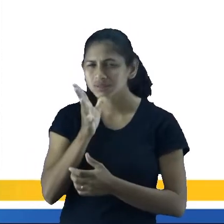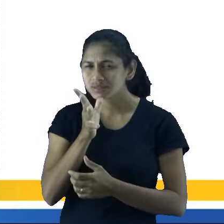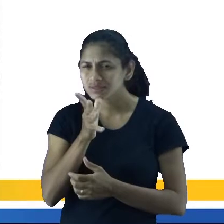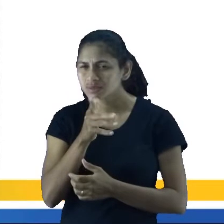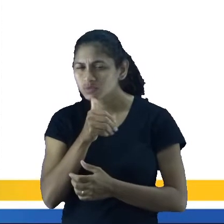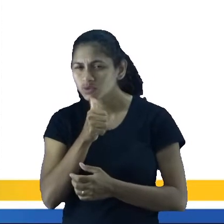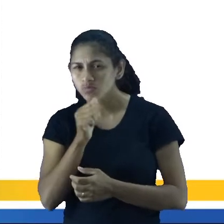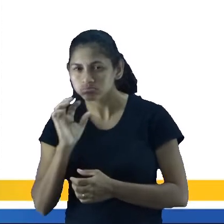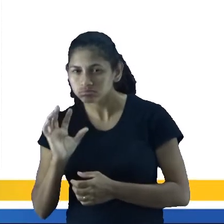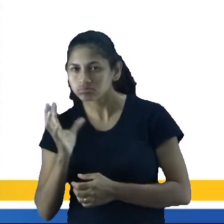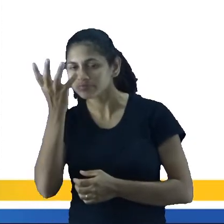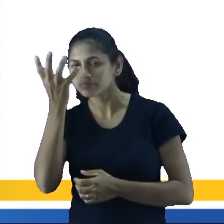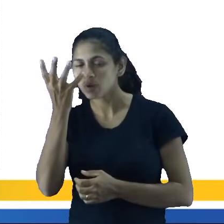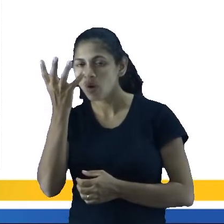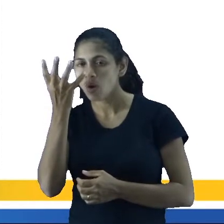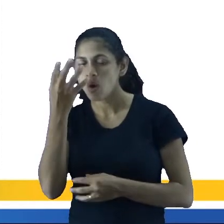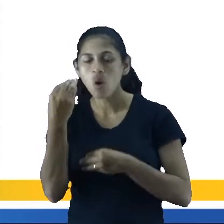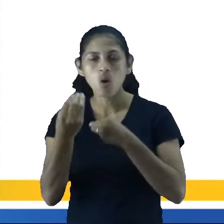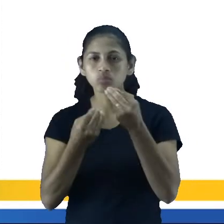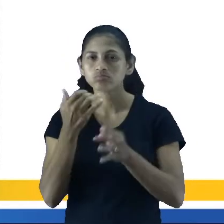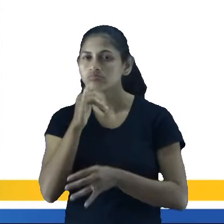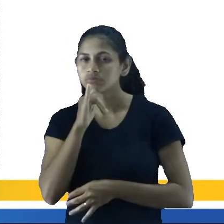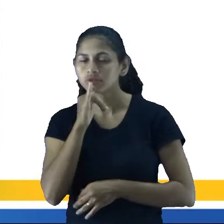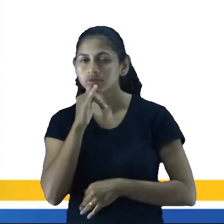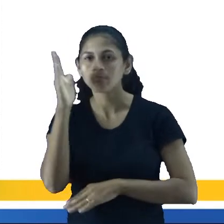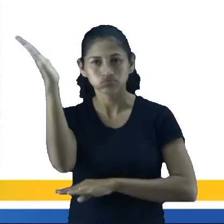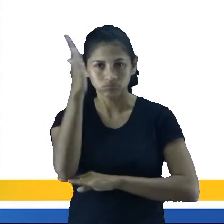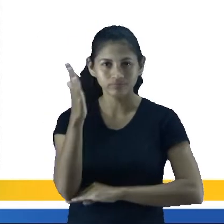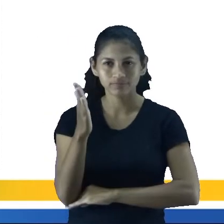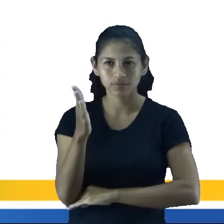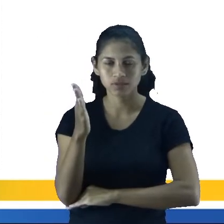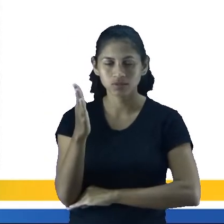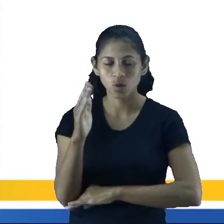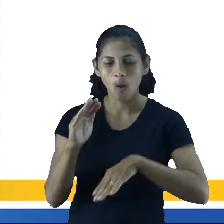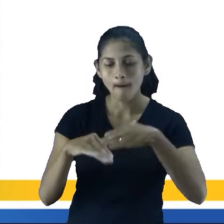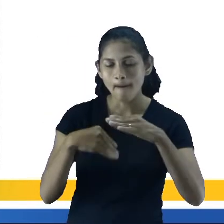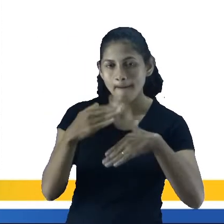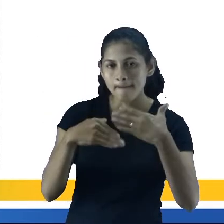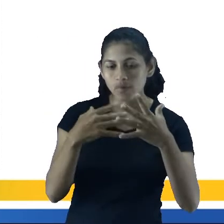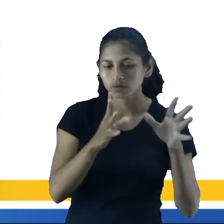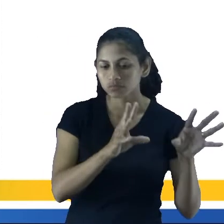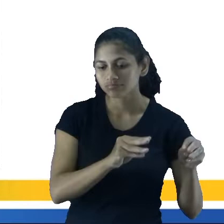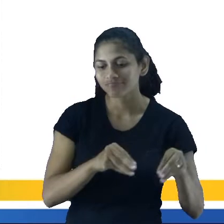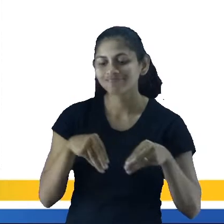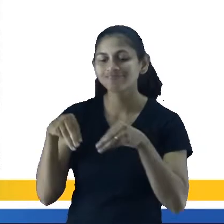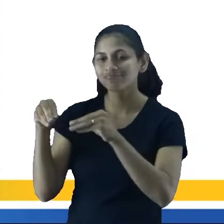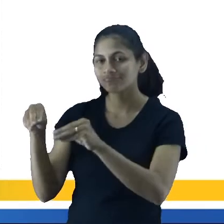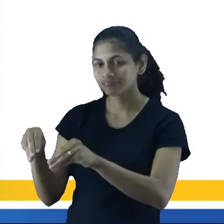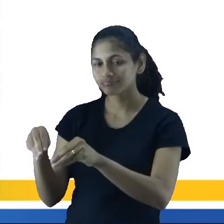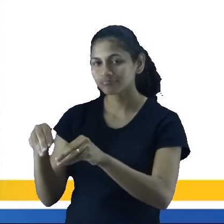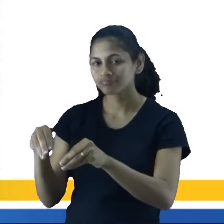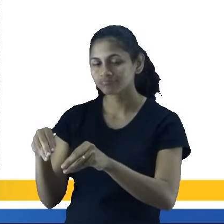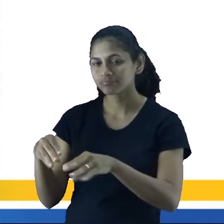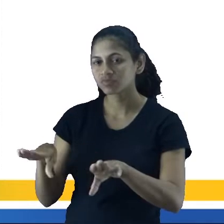acontecer, como no caso do Brasil, o processo de urbanização também ocorreu de forma tardia.